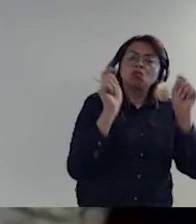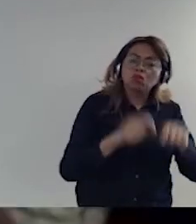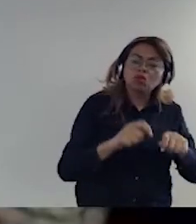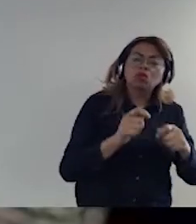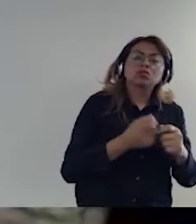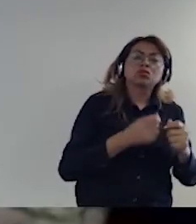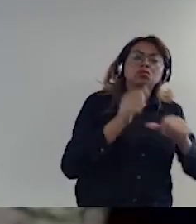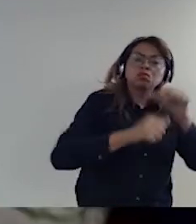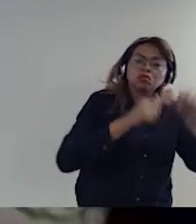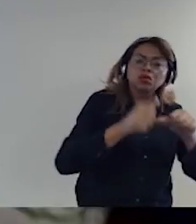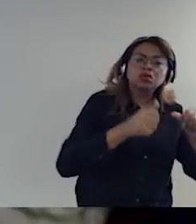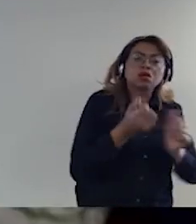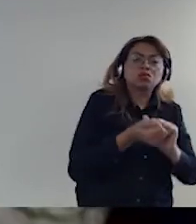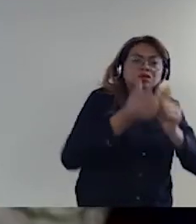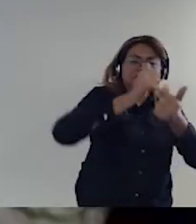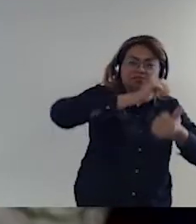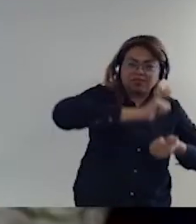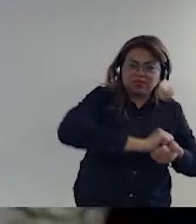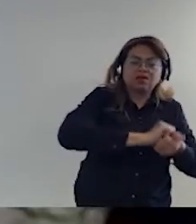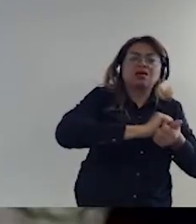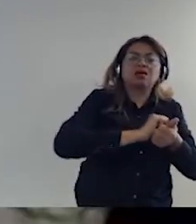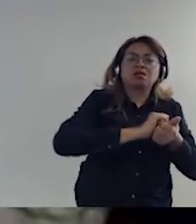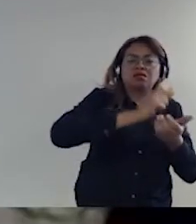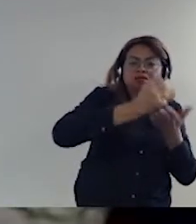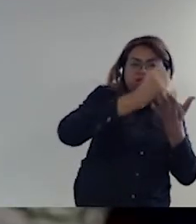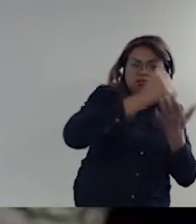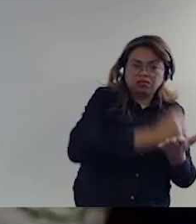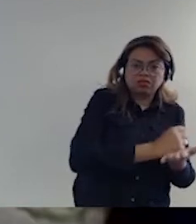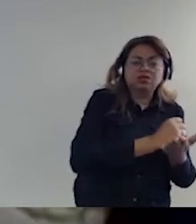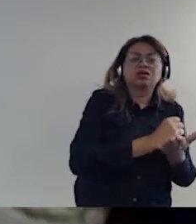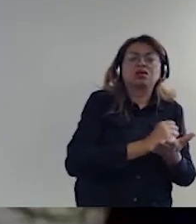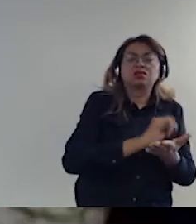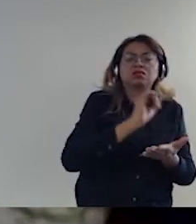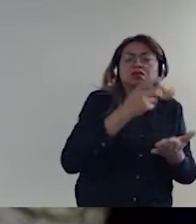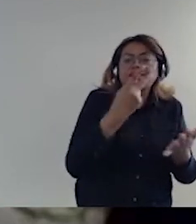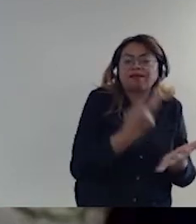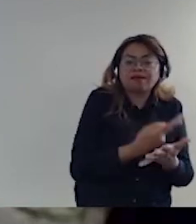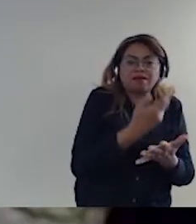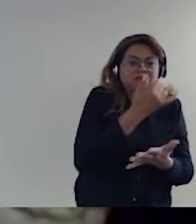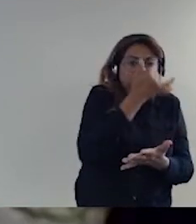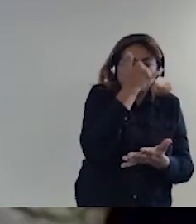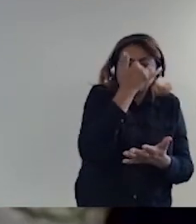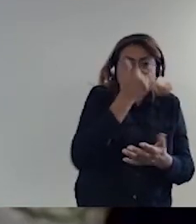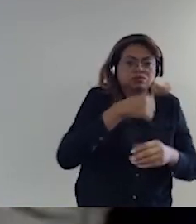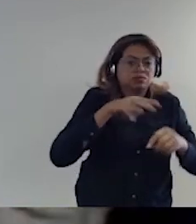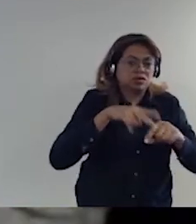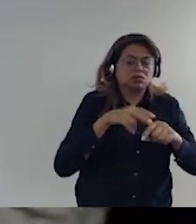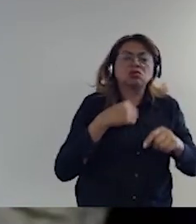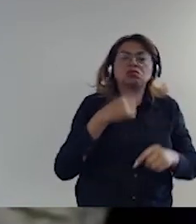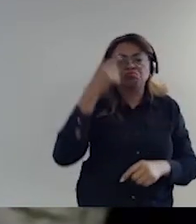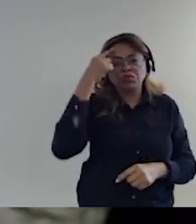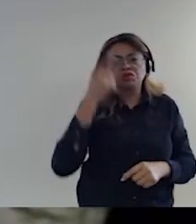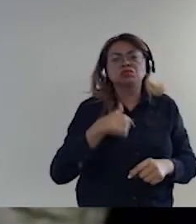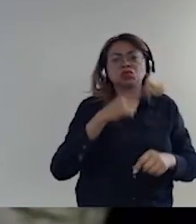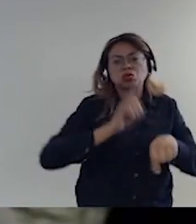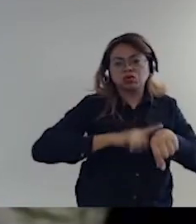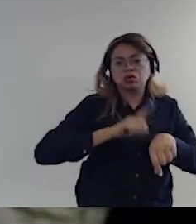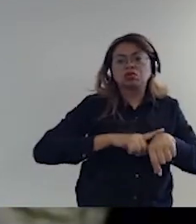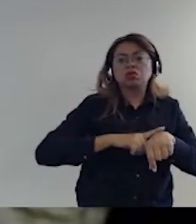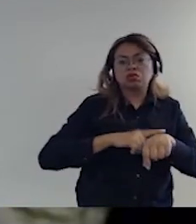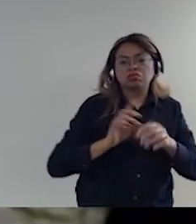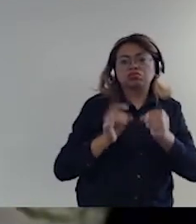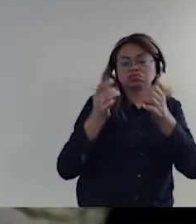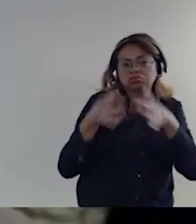também a atribuição da pretensão modificativa. Como eu creio que o meu tempo está a esgotar-se, eu talvez